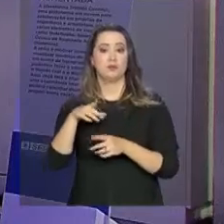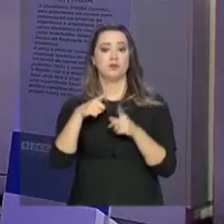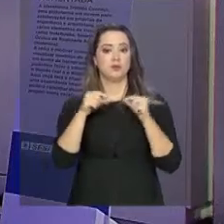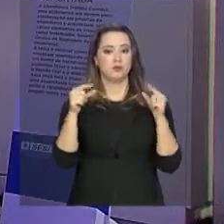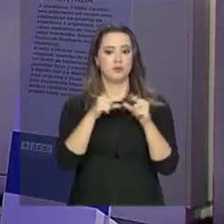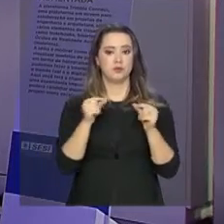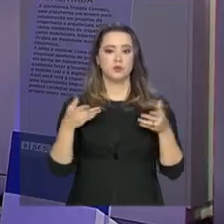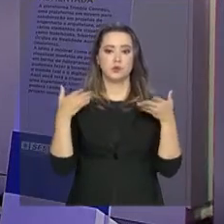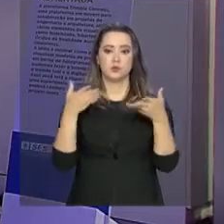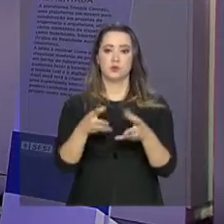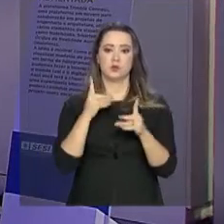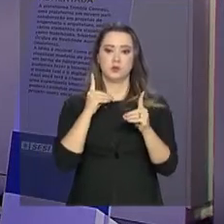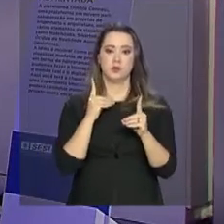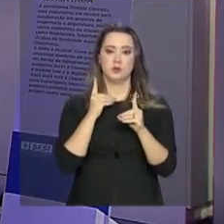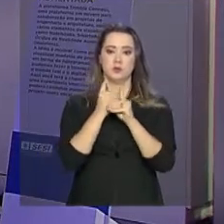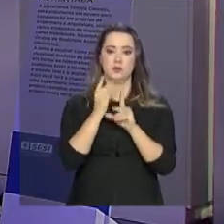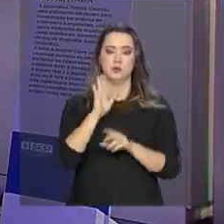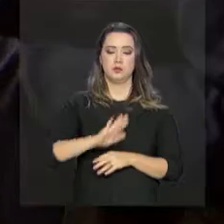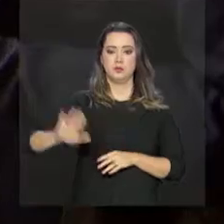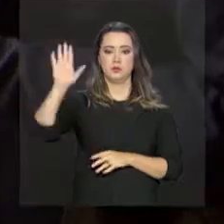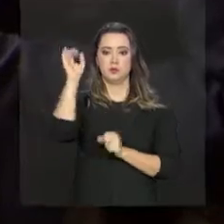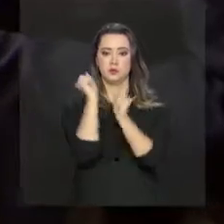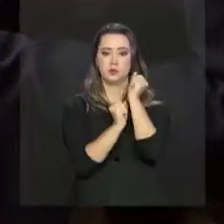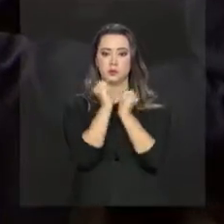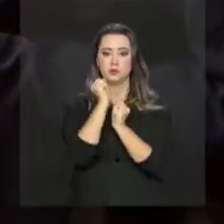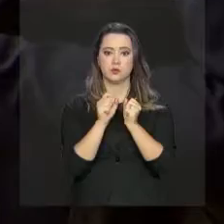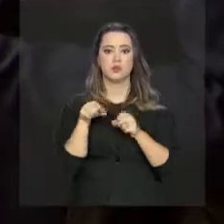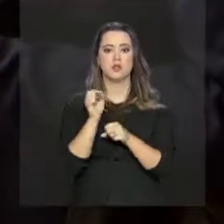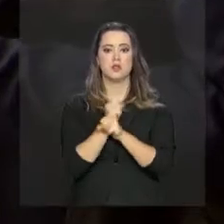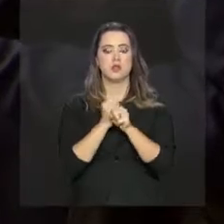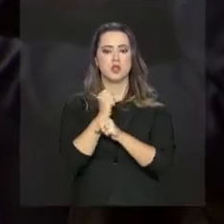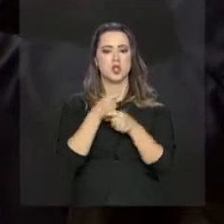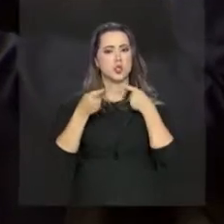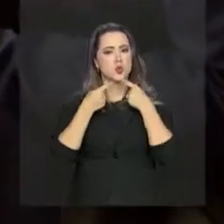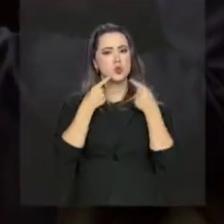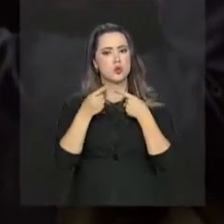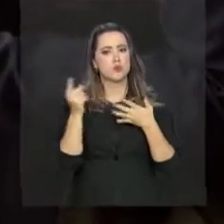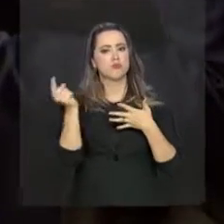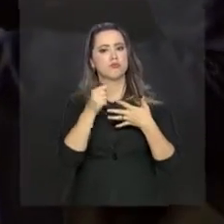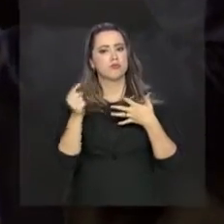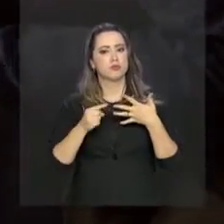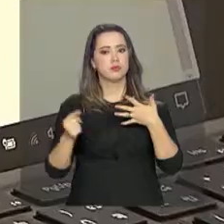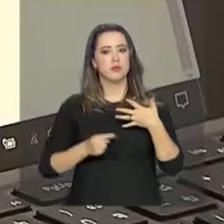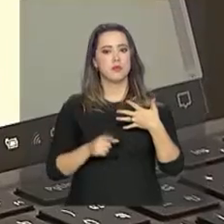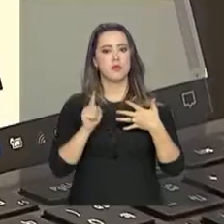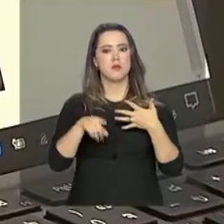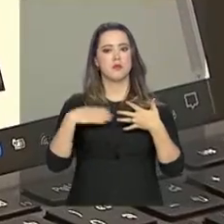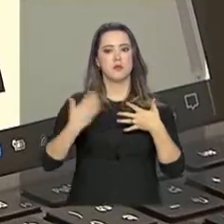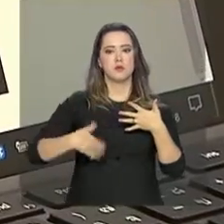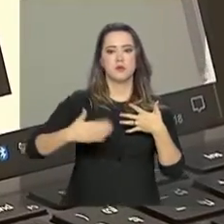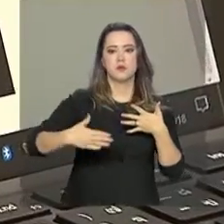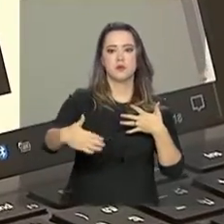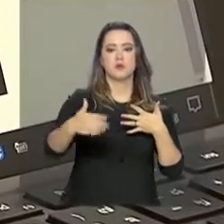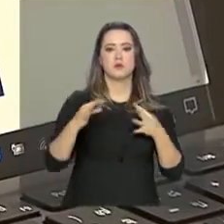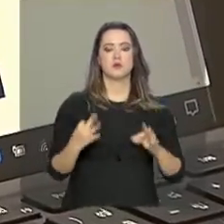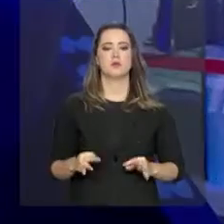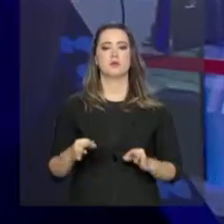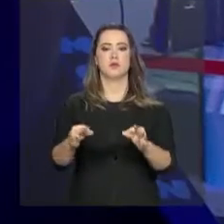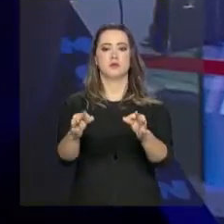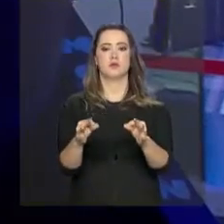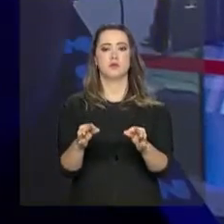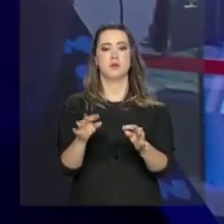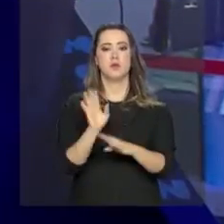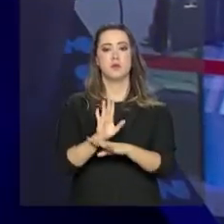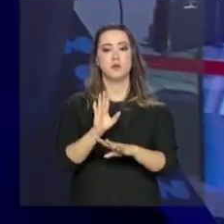fazem parte do Encontro Nacional da Indústria, que neste ano discute, entre outros assuntos, os avanços da tecnologia